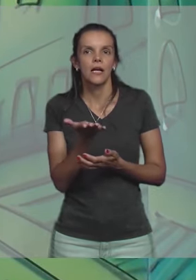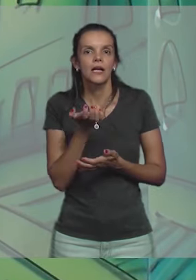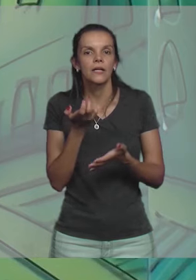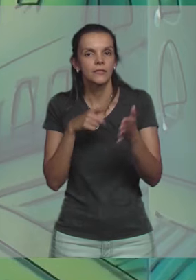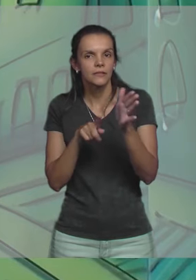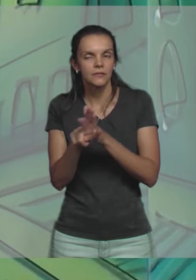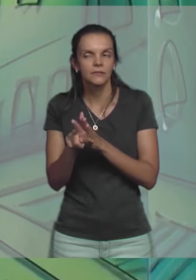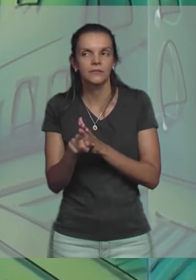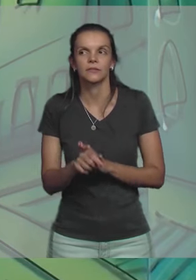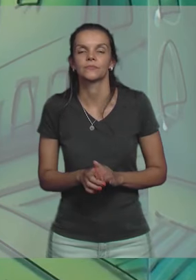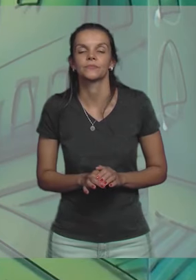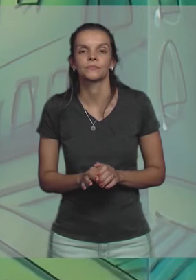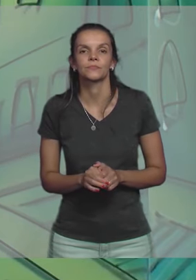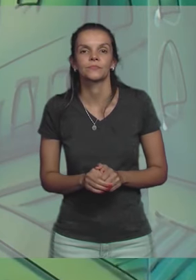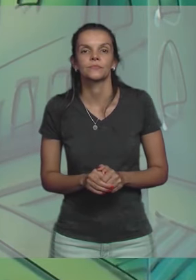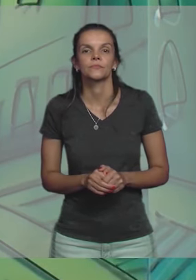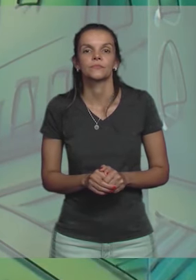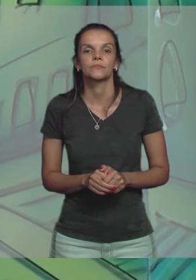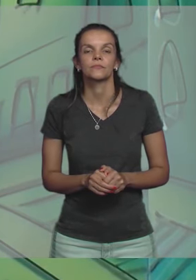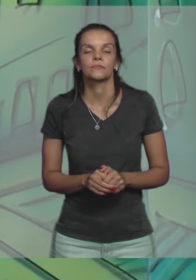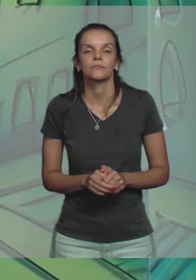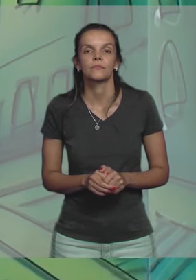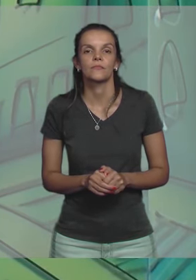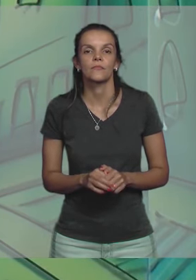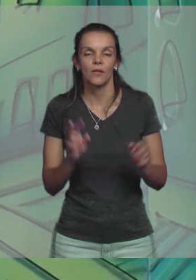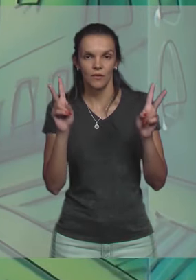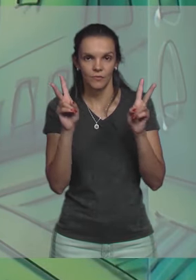assim, sobre a questão